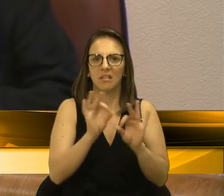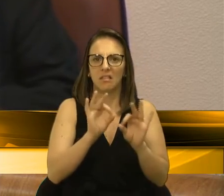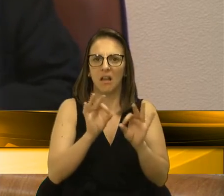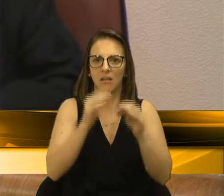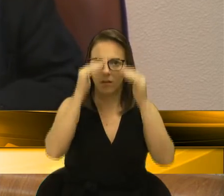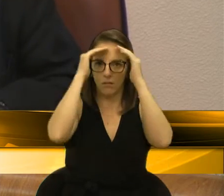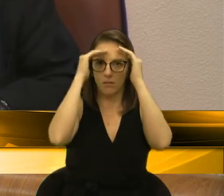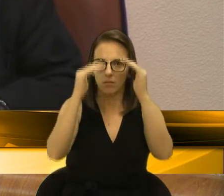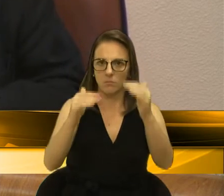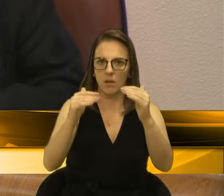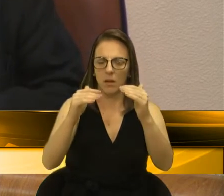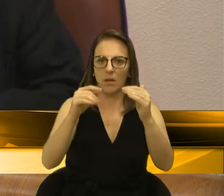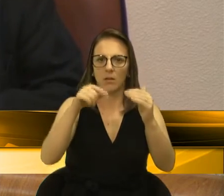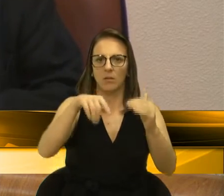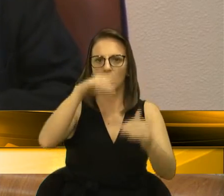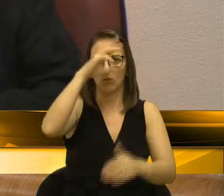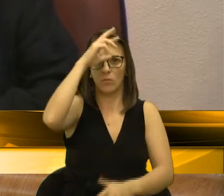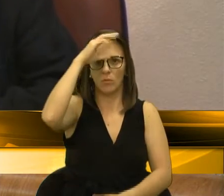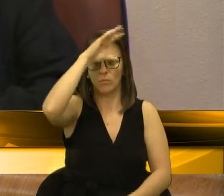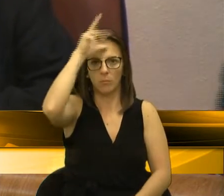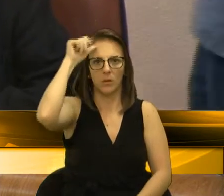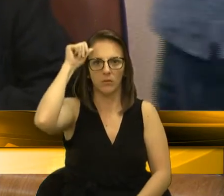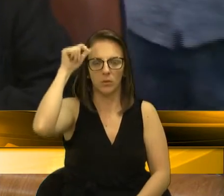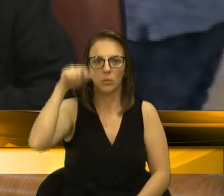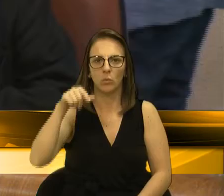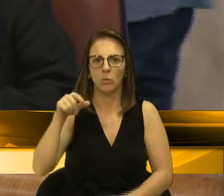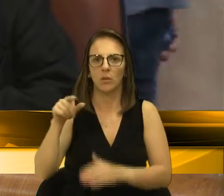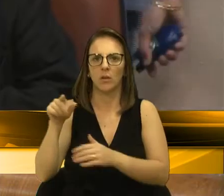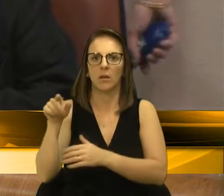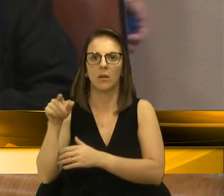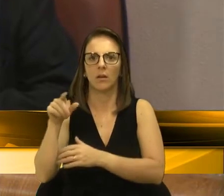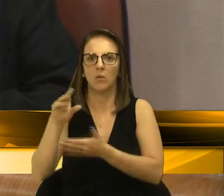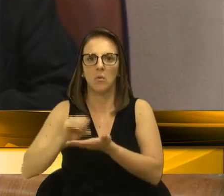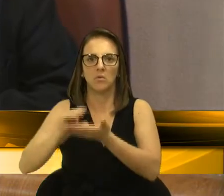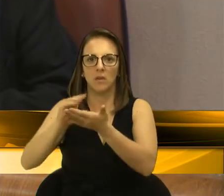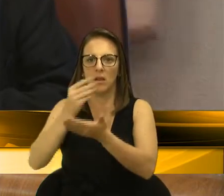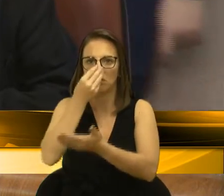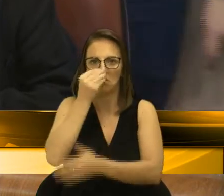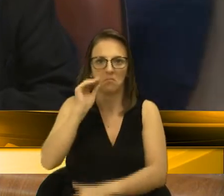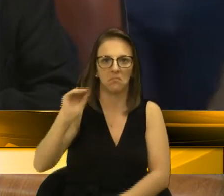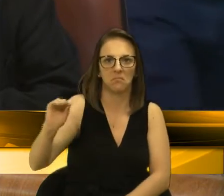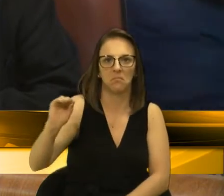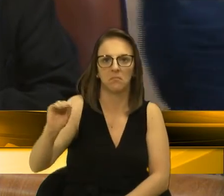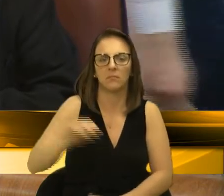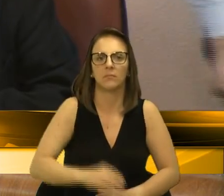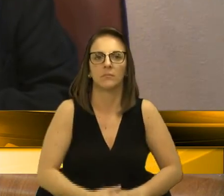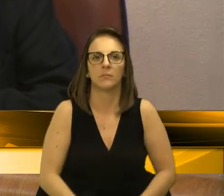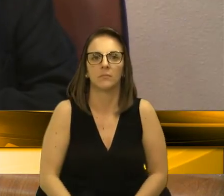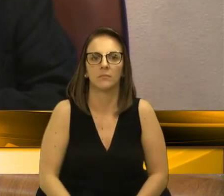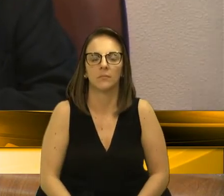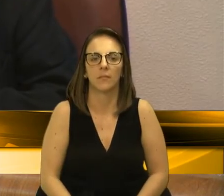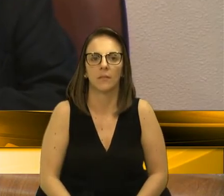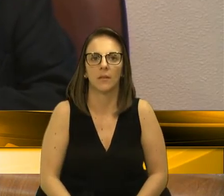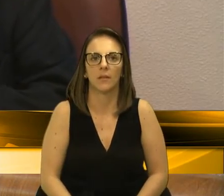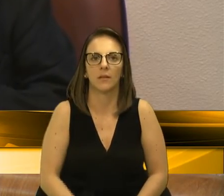Municipal de Saúde pelo denunciado, uma vez que ele é recorrente em não